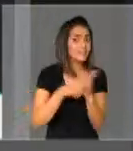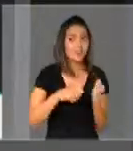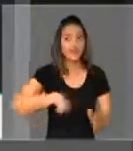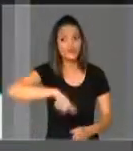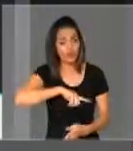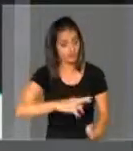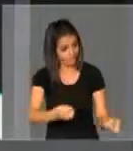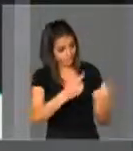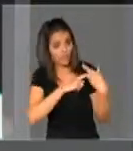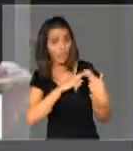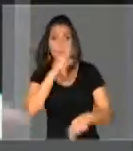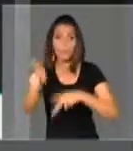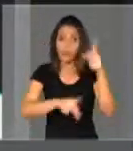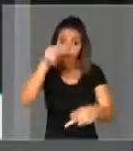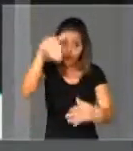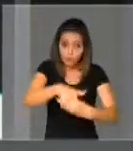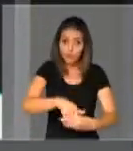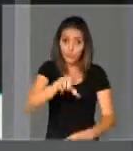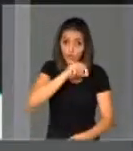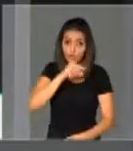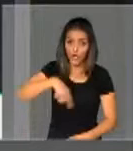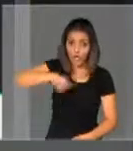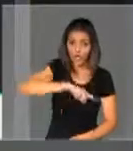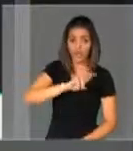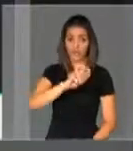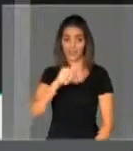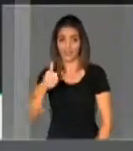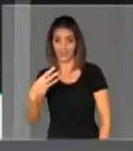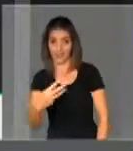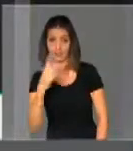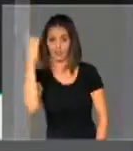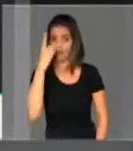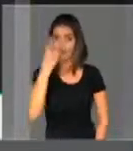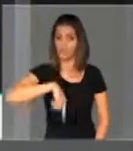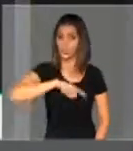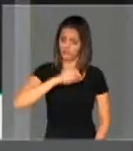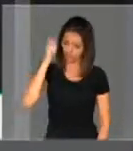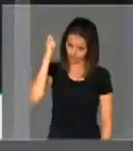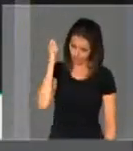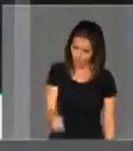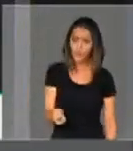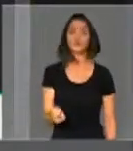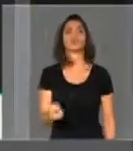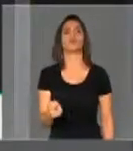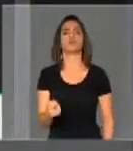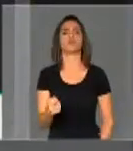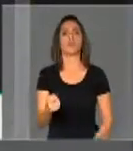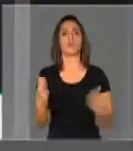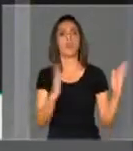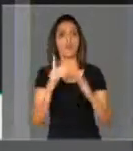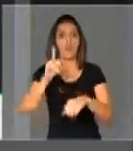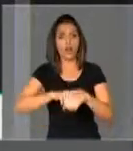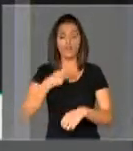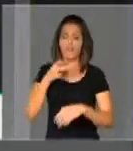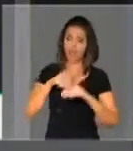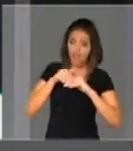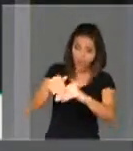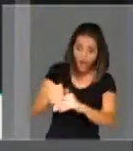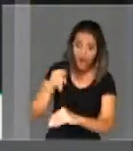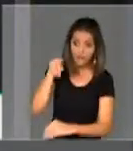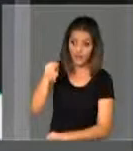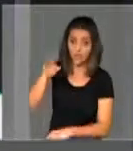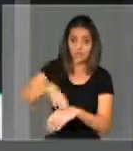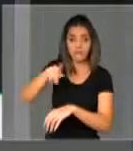prerrogativas conferidas pelo povo brasileiro. E nós precisamos ser duros nesse momento para dizer àquele